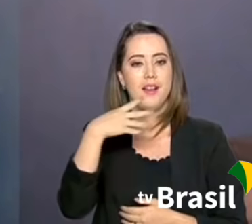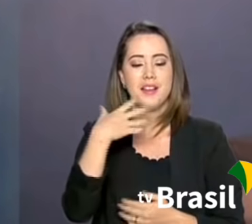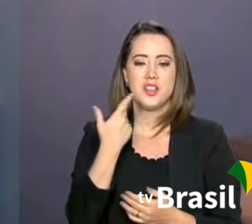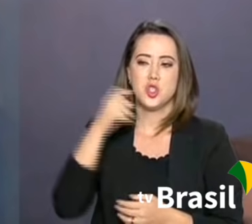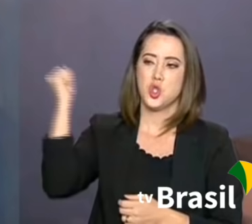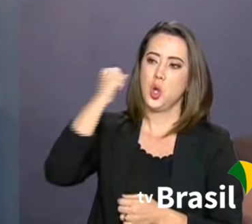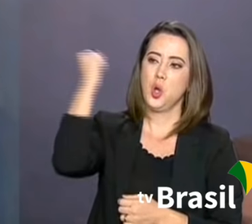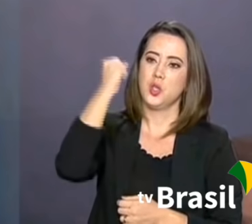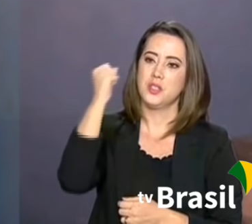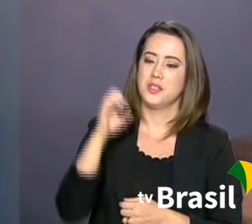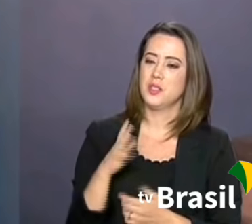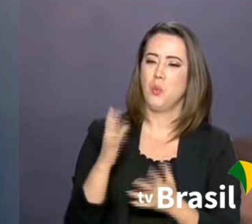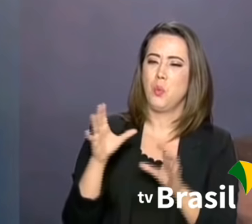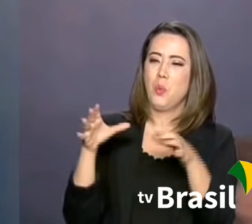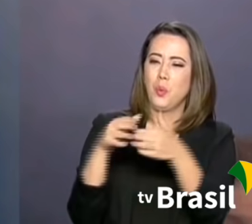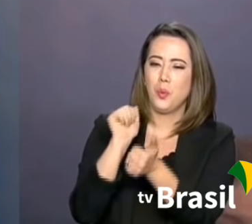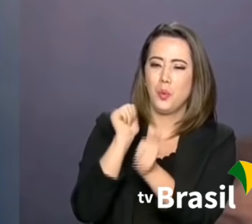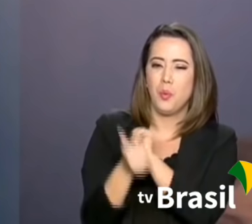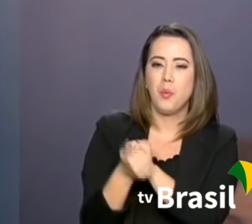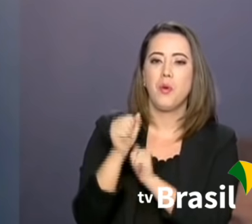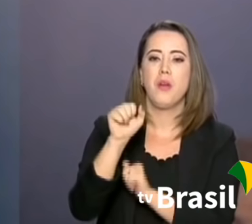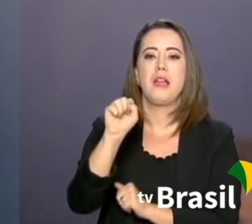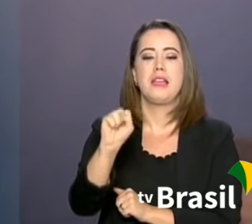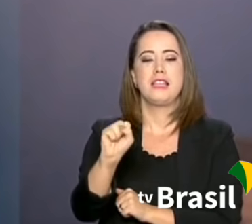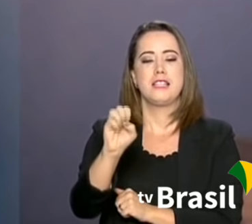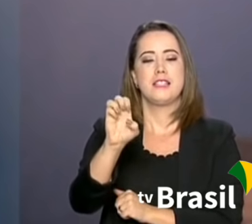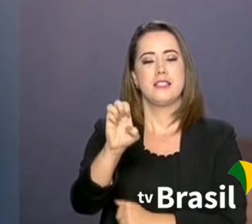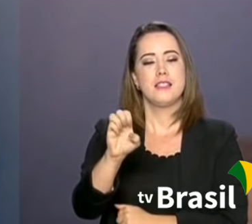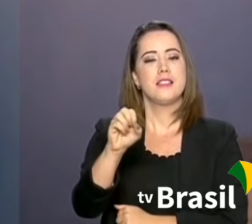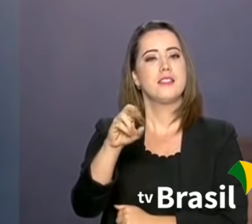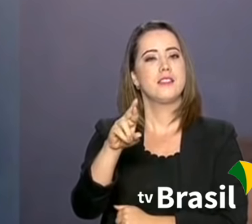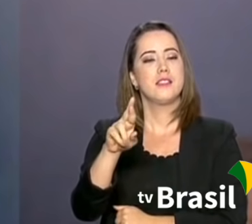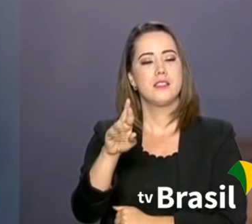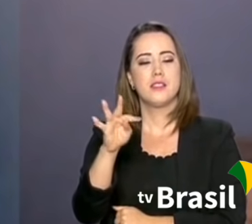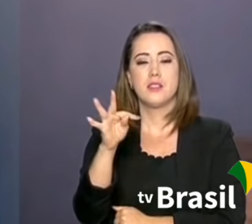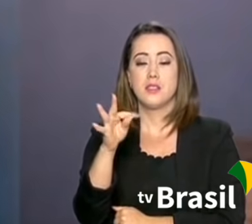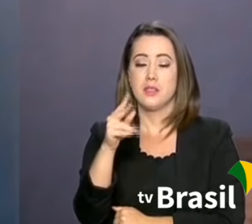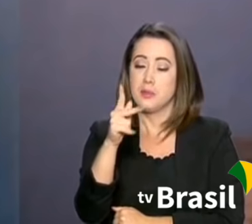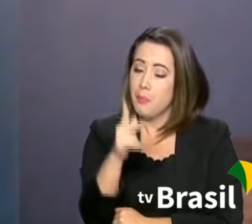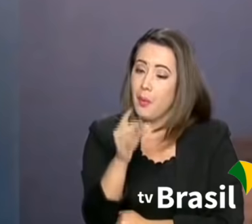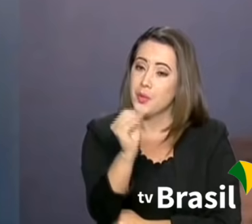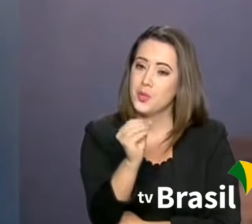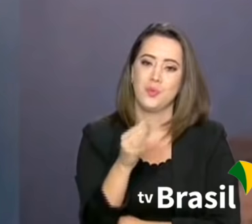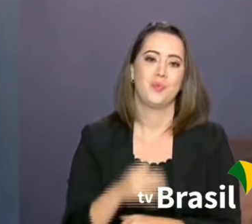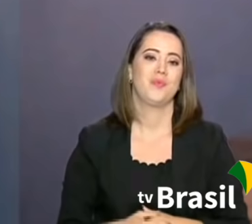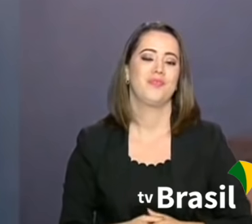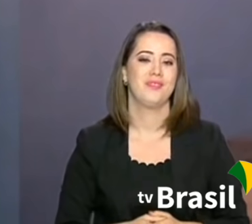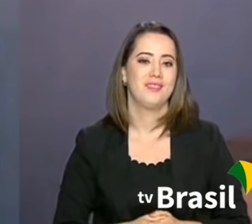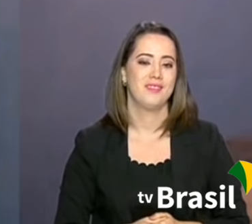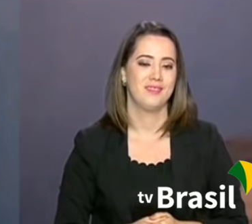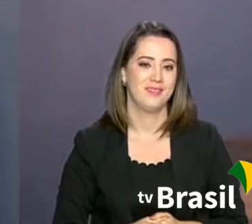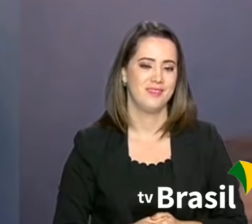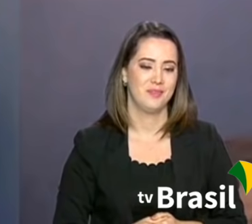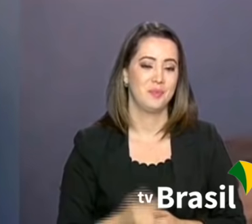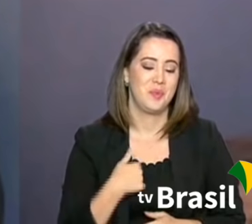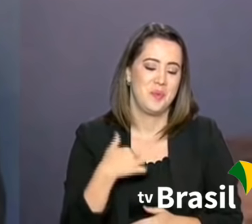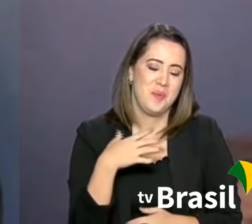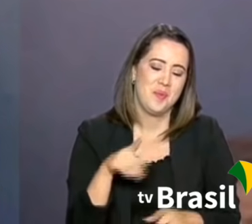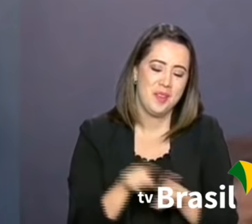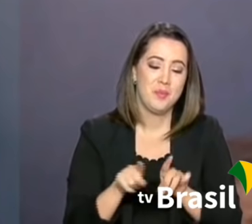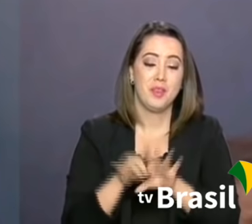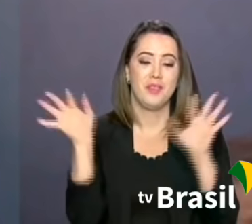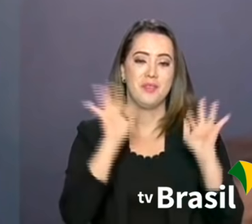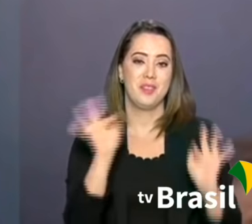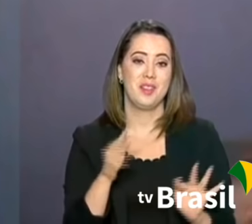Meus amigos, eu também estou feliz porque voltei um pouco no tempo. Quando eu completei